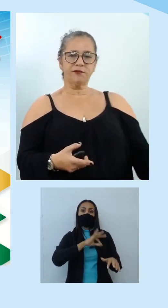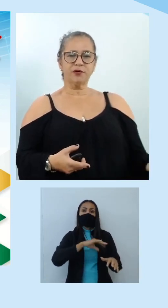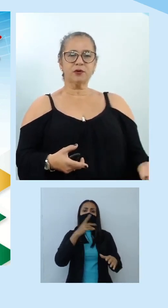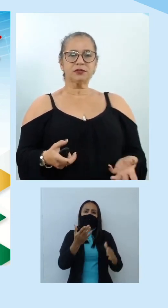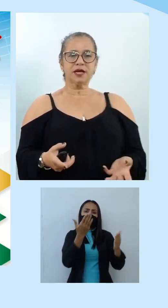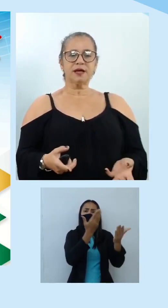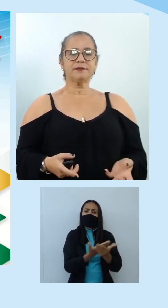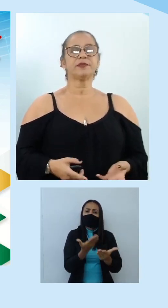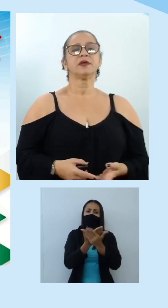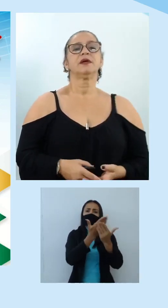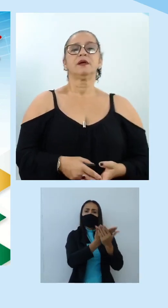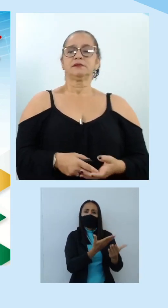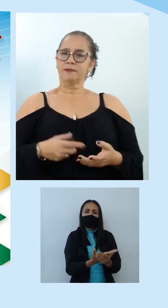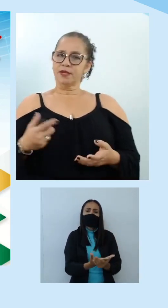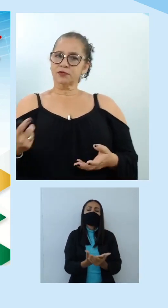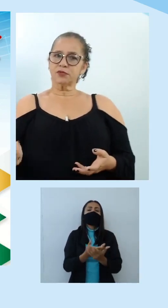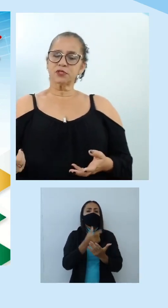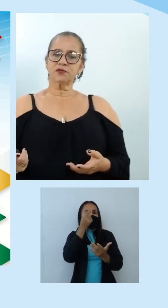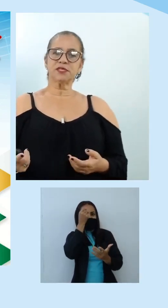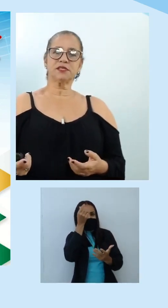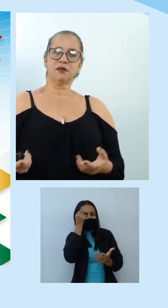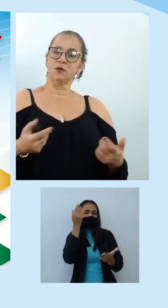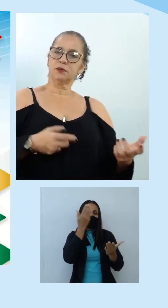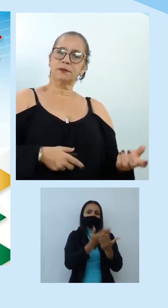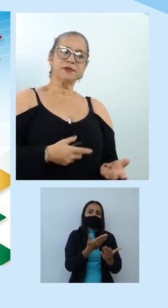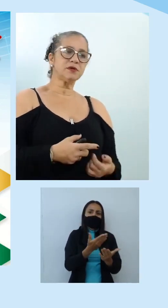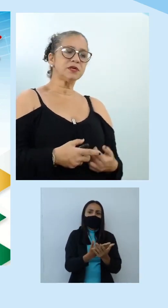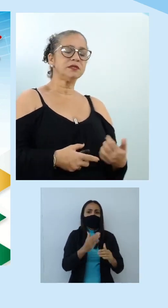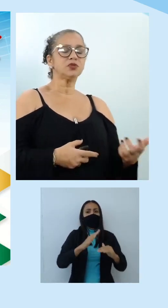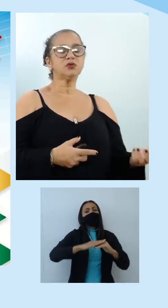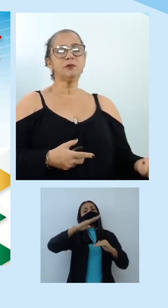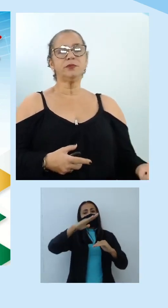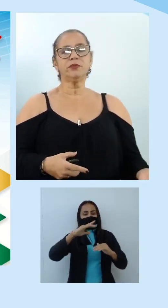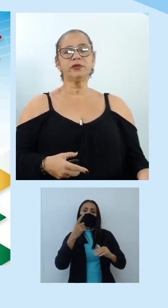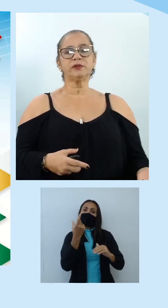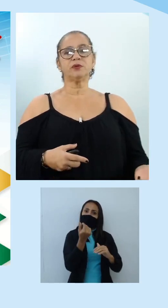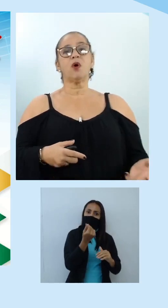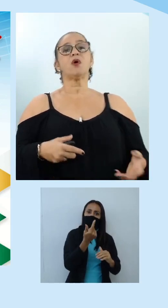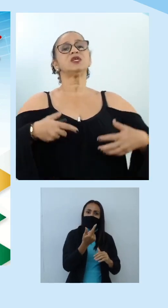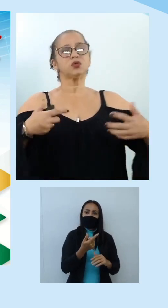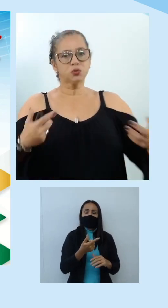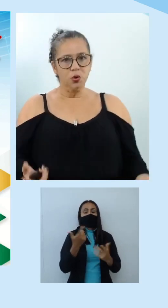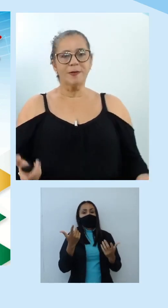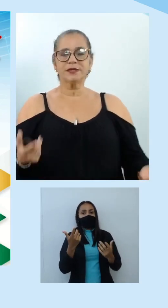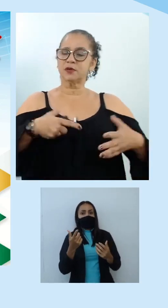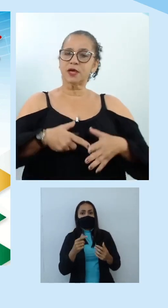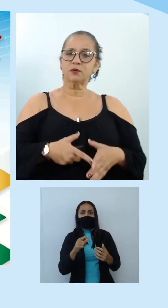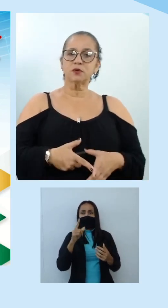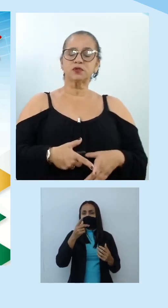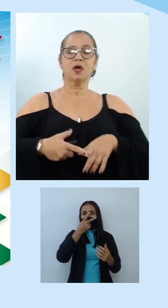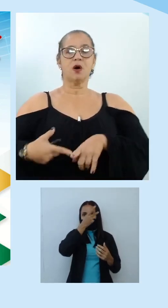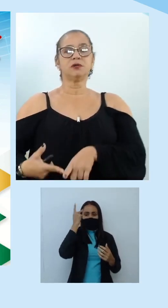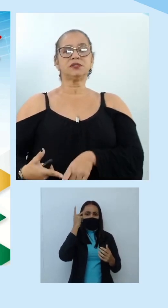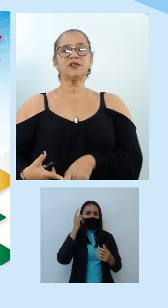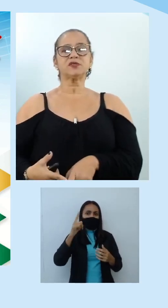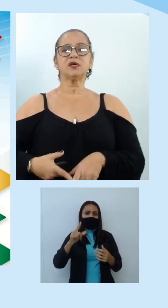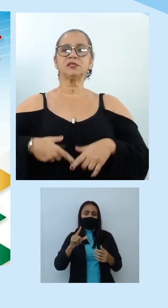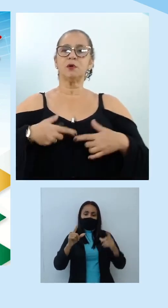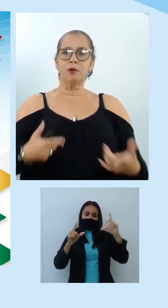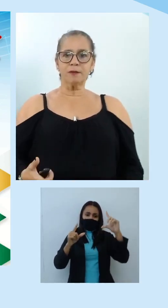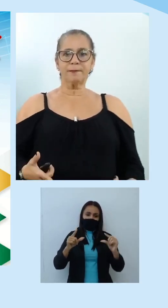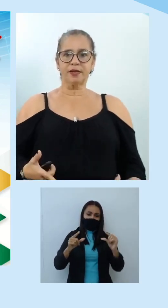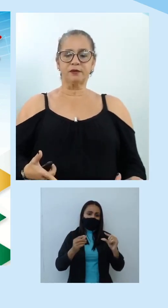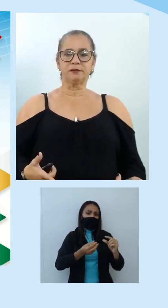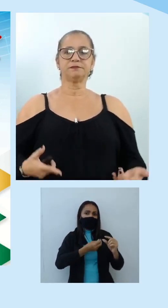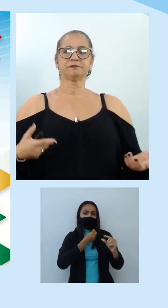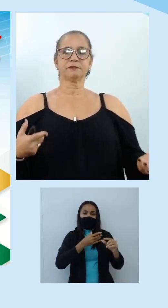que se qualificou, tá? Tem mais condições financeiras. Outra pessoa que não estudou muito, ou que estudou, mas não tem recurso, ou não teve a sorte de ter